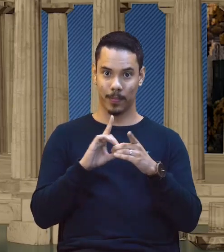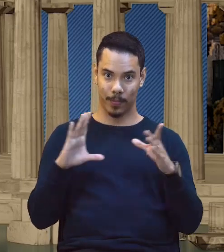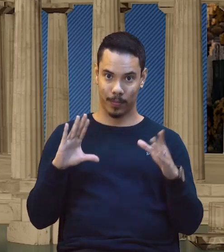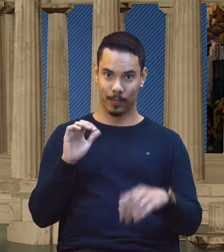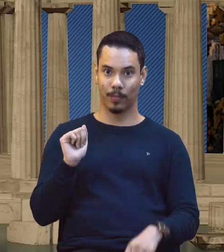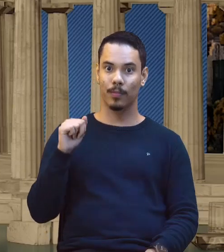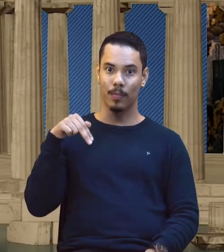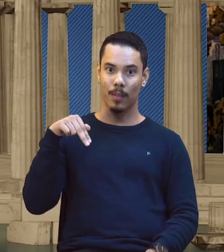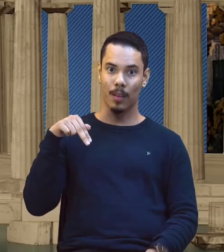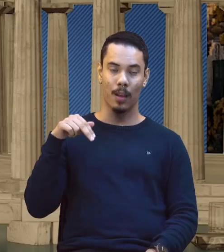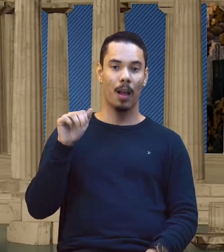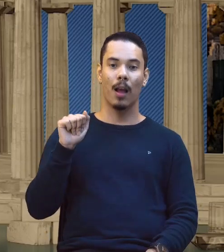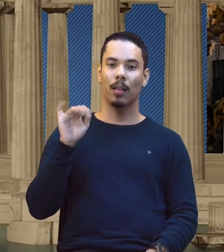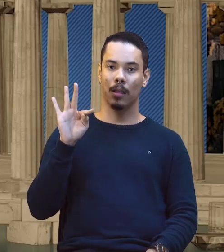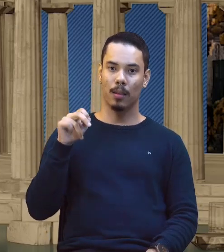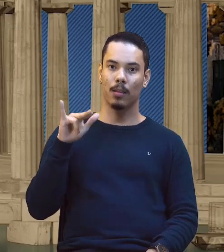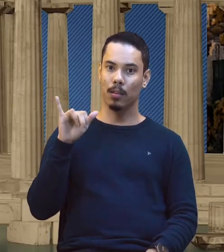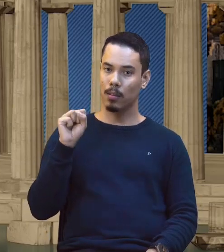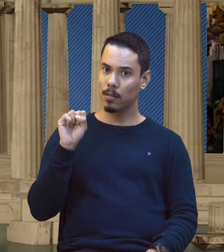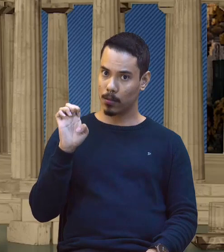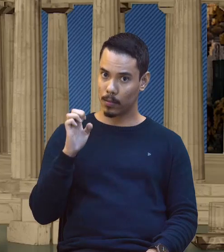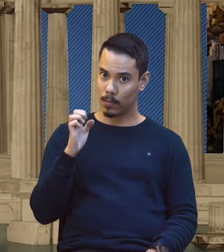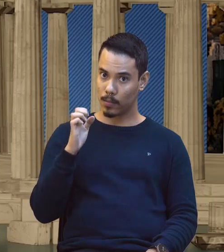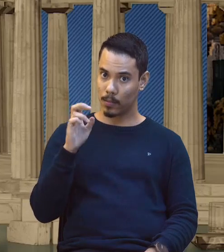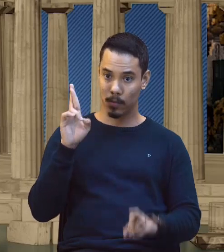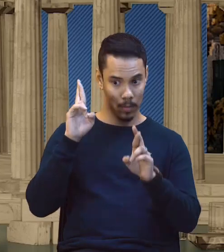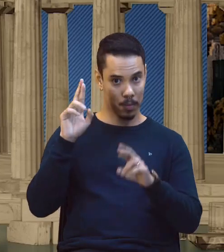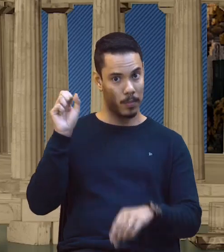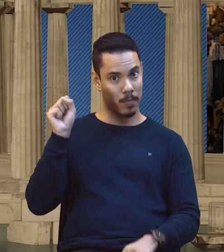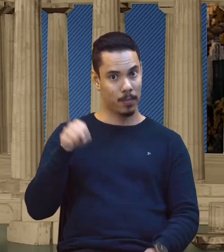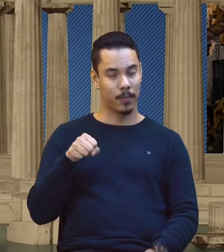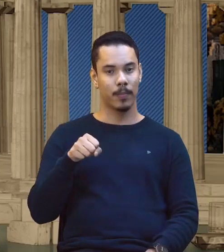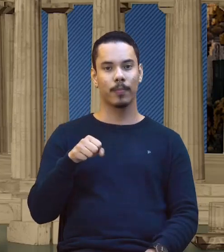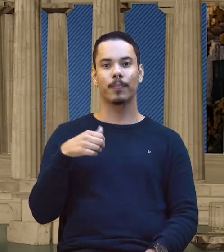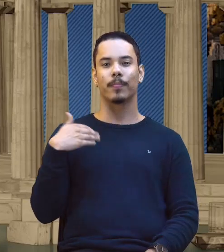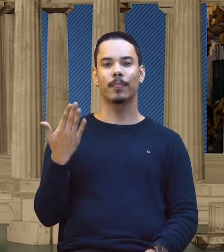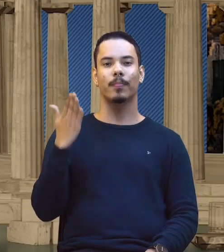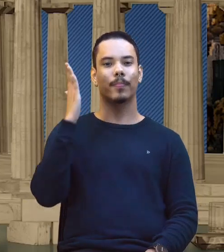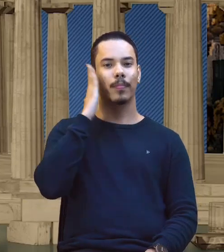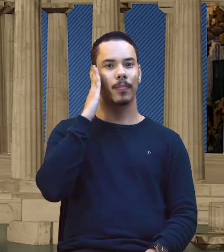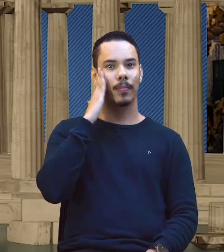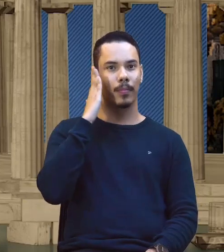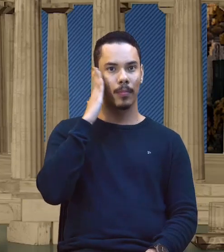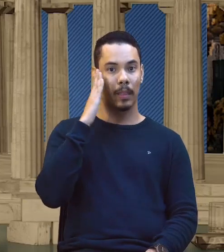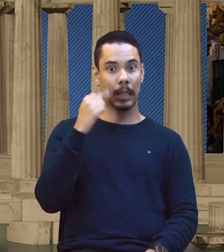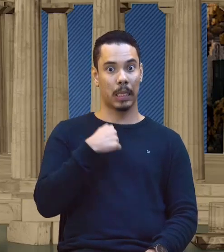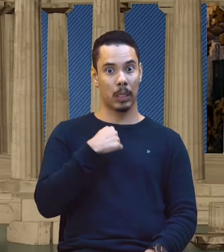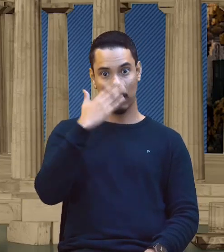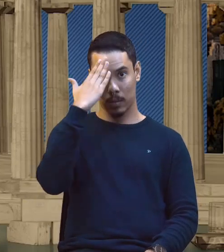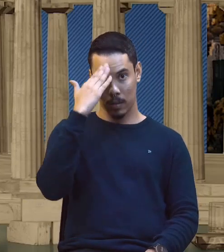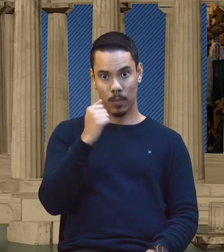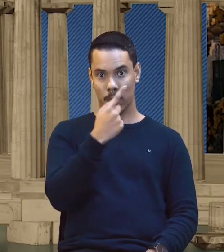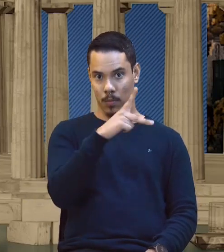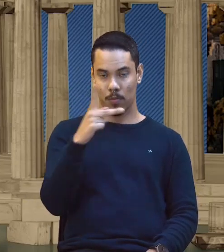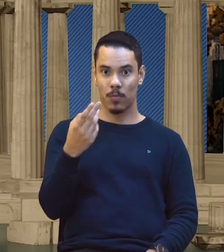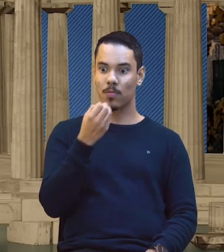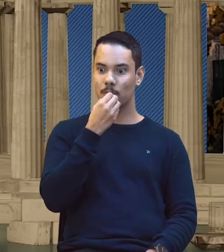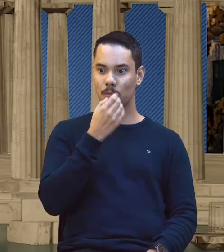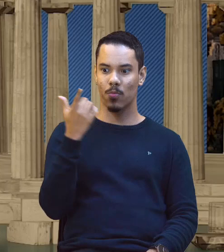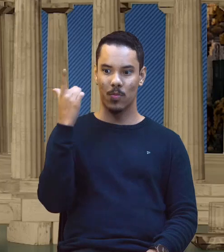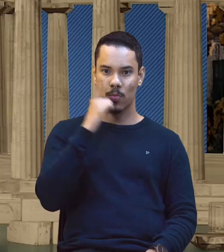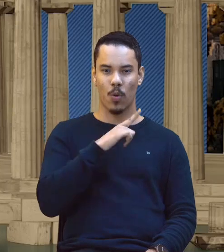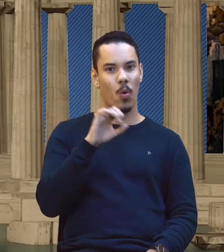dessa aula? Eu espero que sim. E para saber, para que eu saiba se vocês foram bem ou